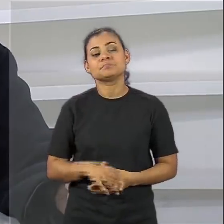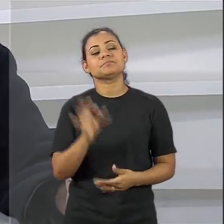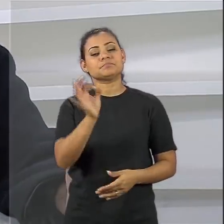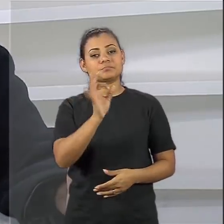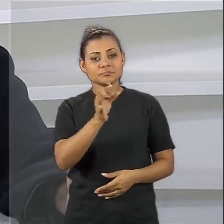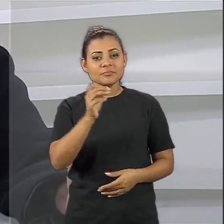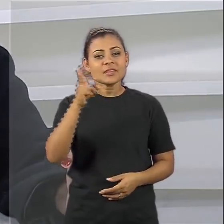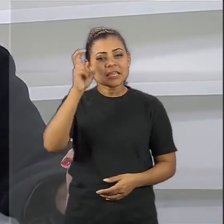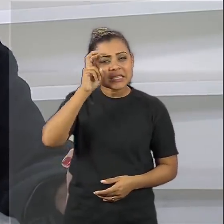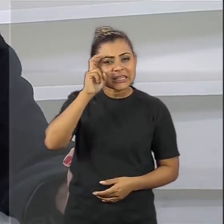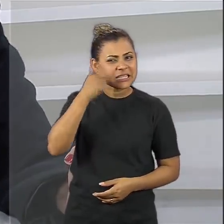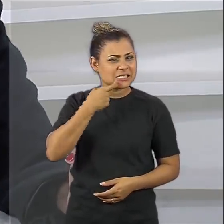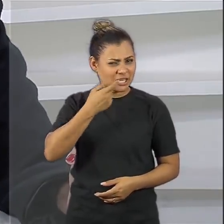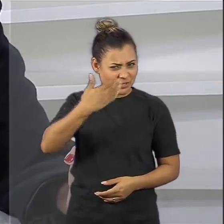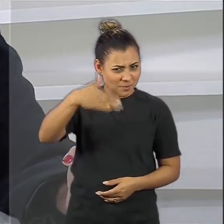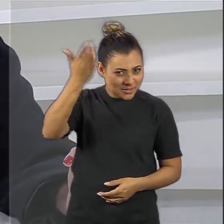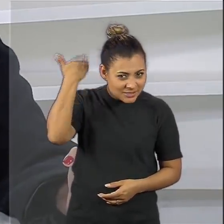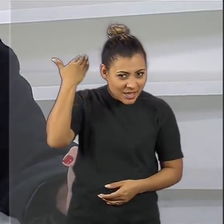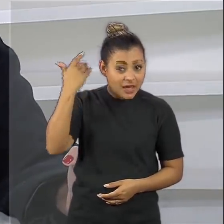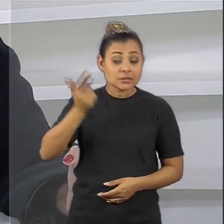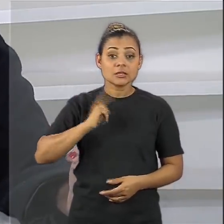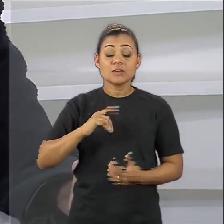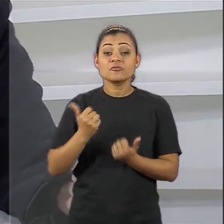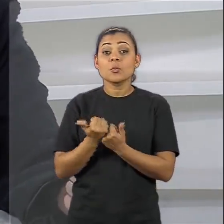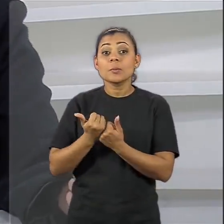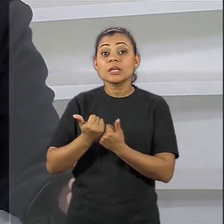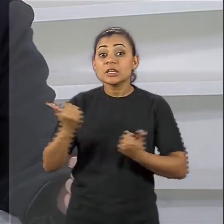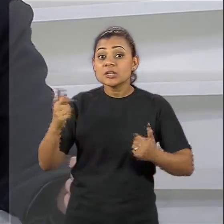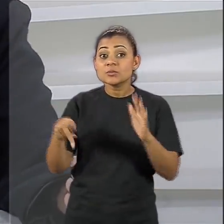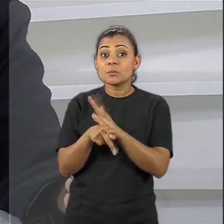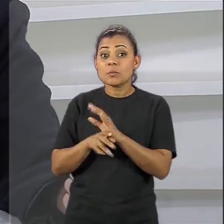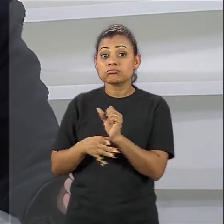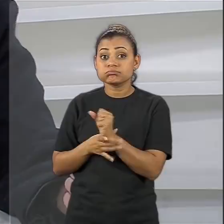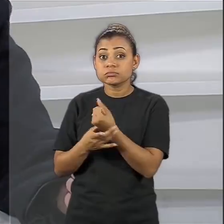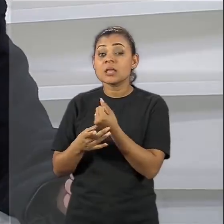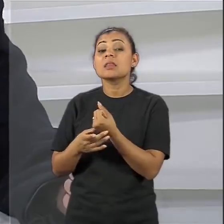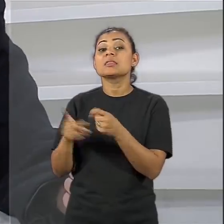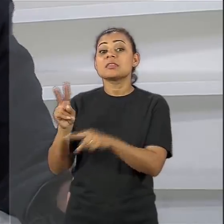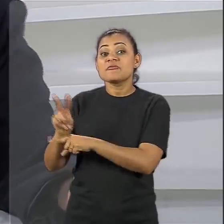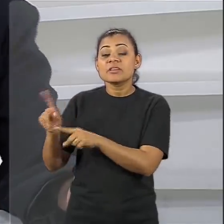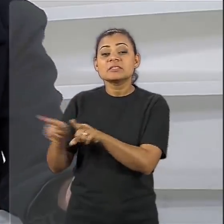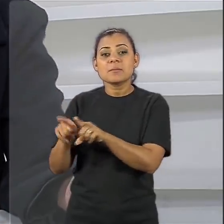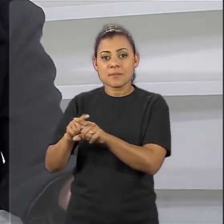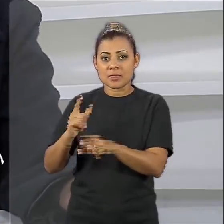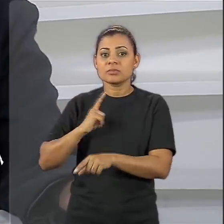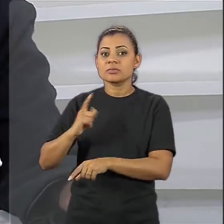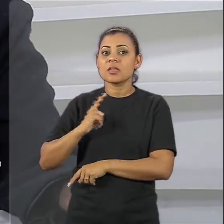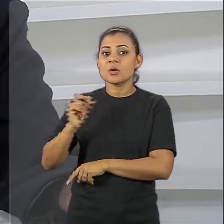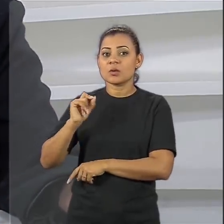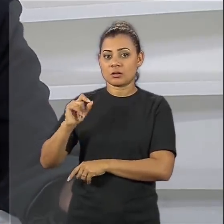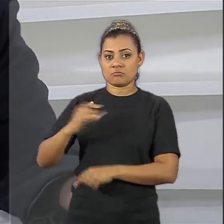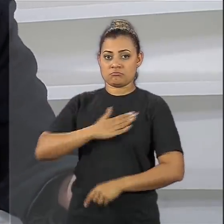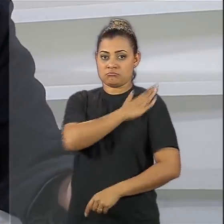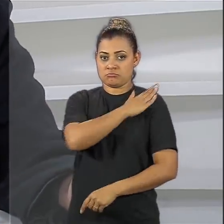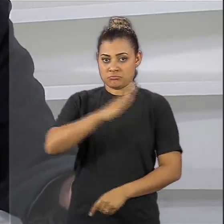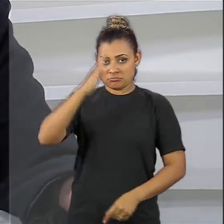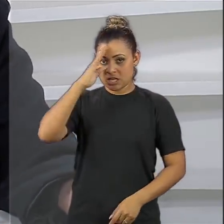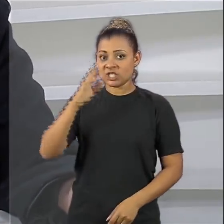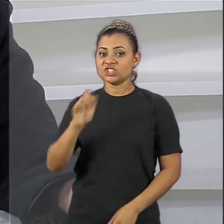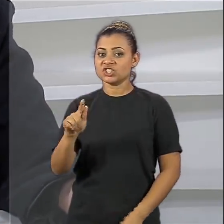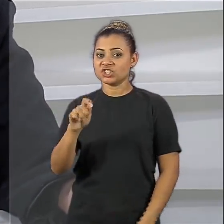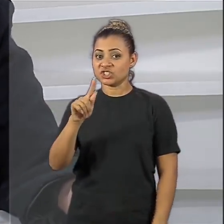ou sexta-feira passada, o ministro da Defesa, que é um dos bons quadros das Forças Armadas, o